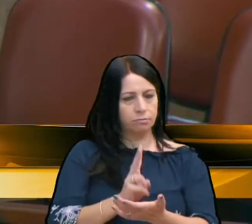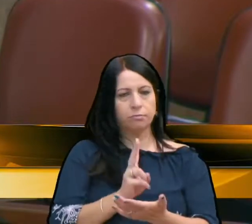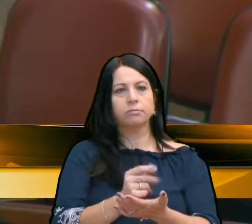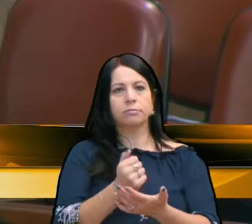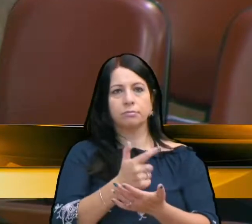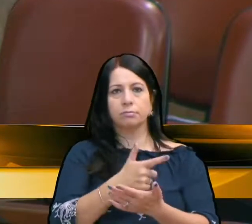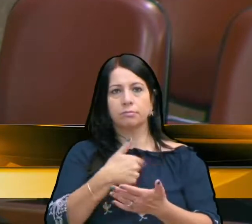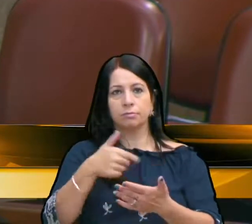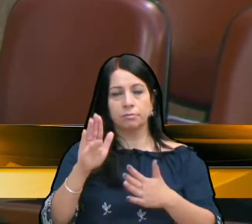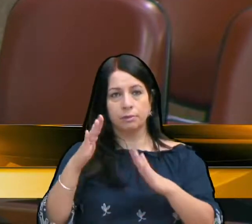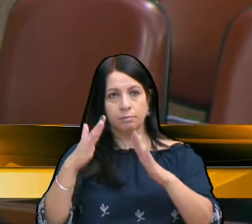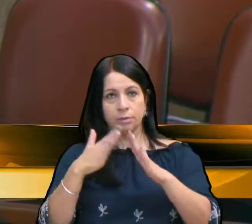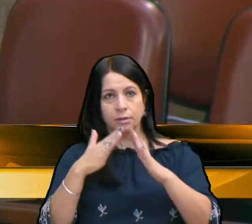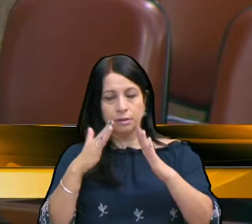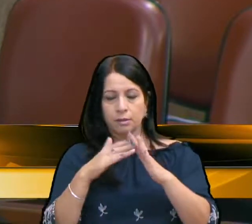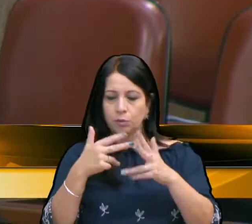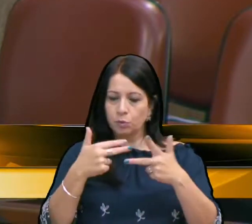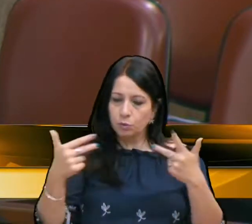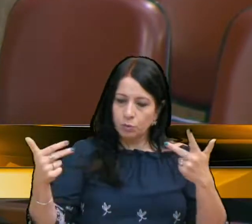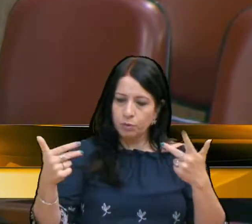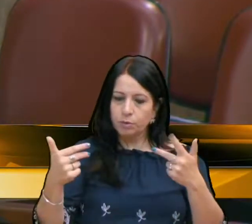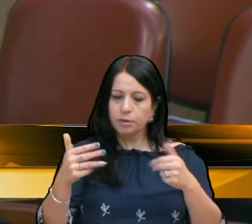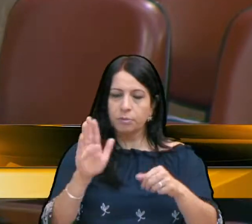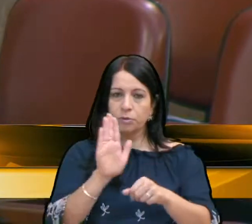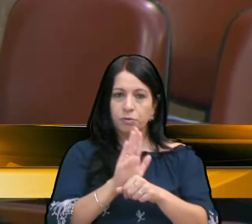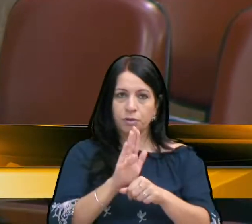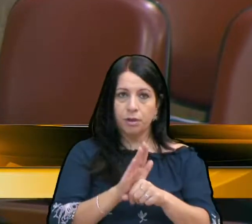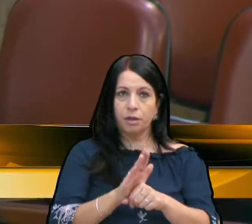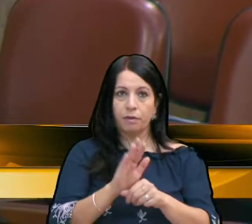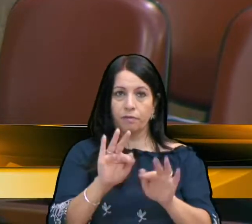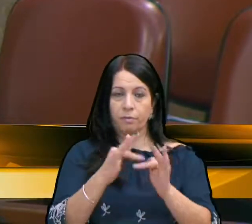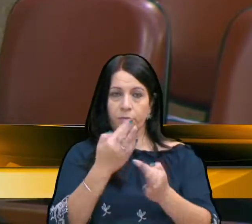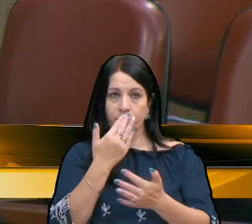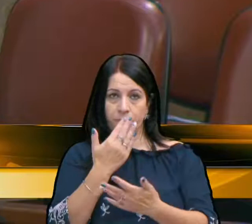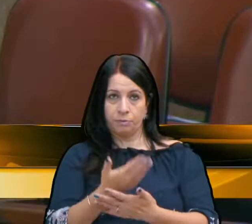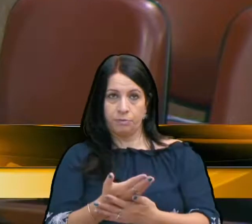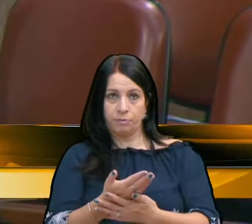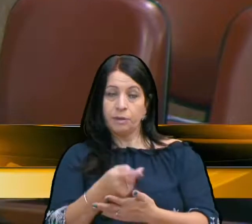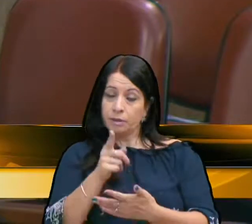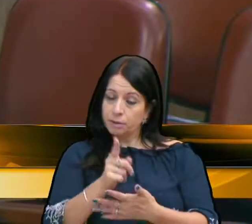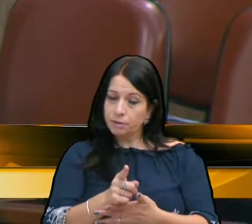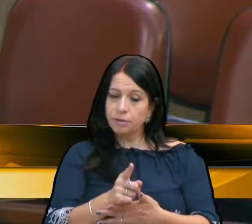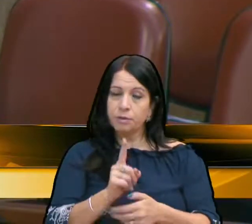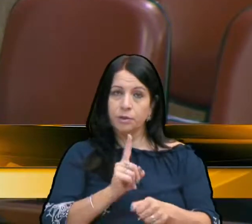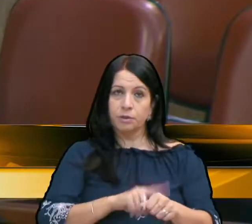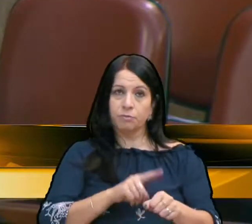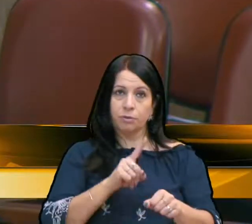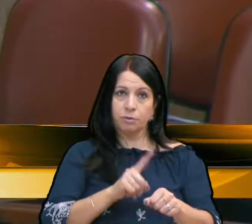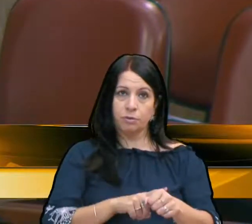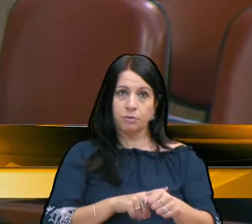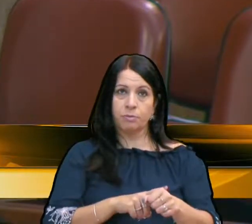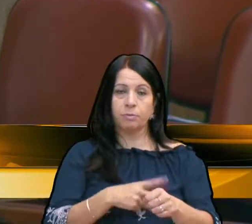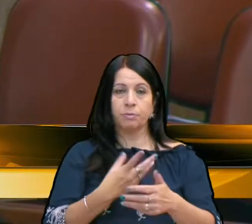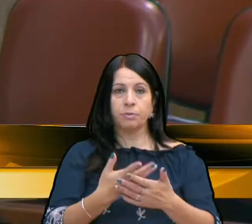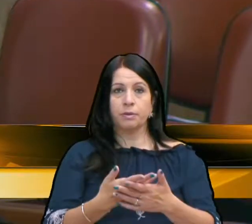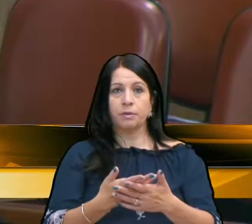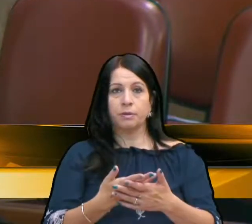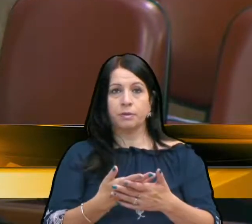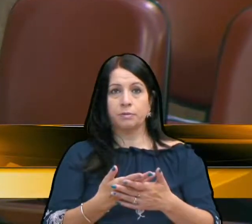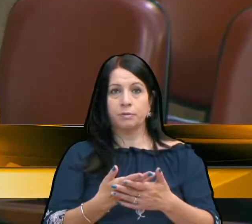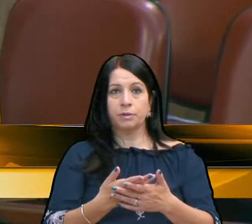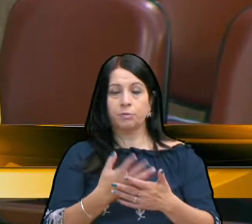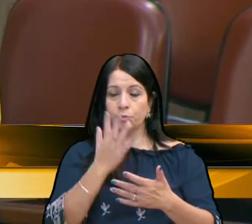para casa os ingredientes para sustento da sua família. Então isso foi um momento de nostalgia, um